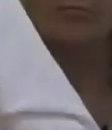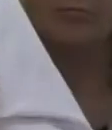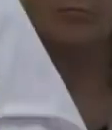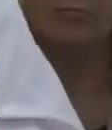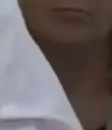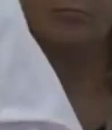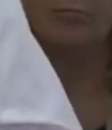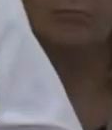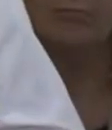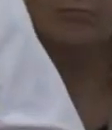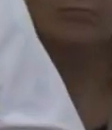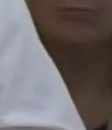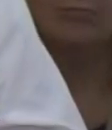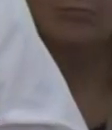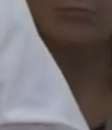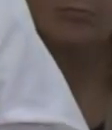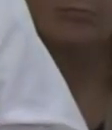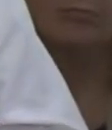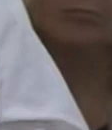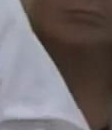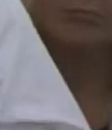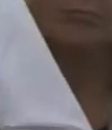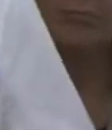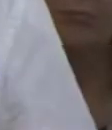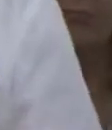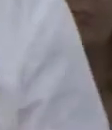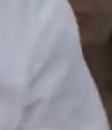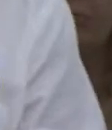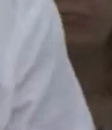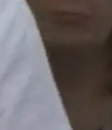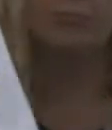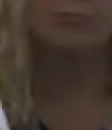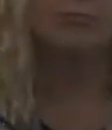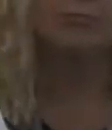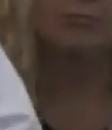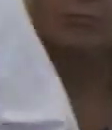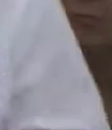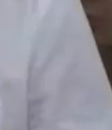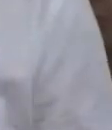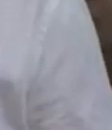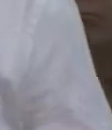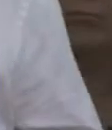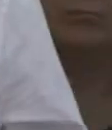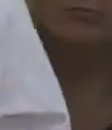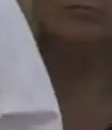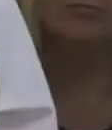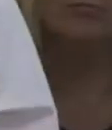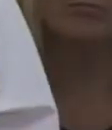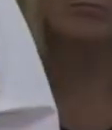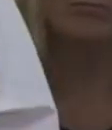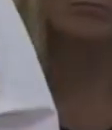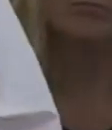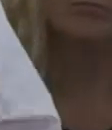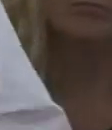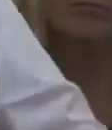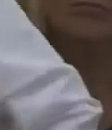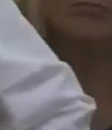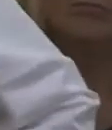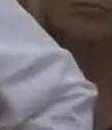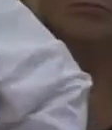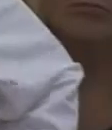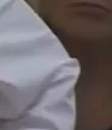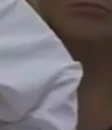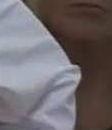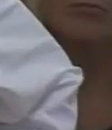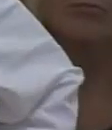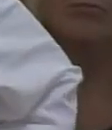deixar registrado. Eu tenho uma felicidade hoje muito grande, porque eu consegui. Vossa Excelência falou que está